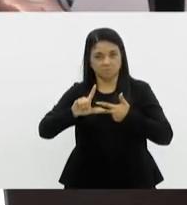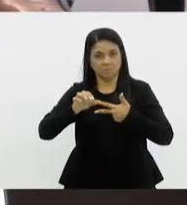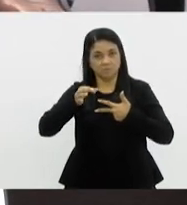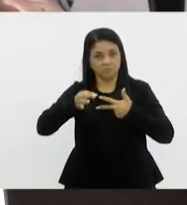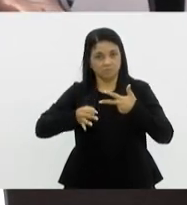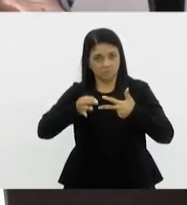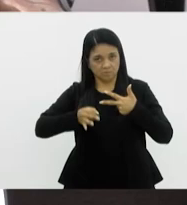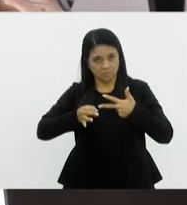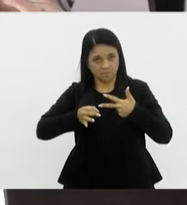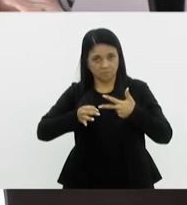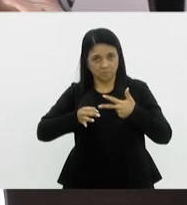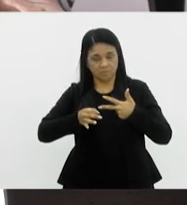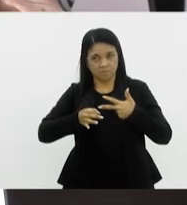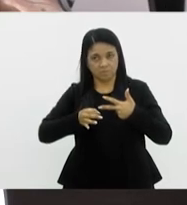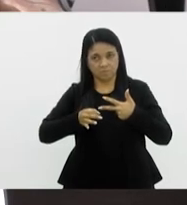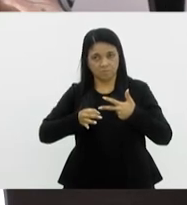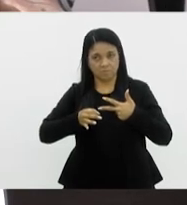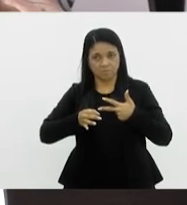judiciário.